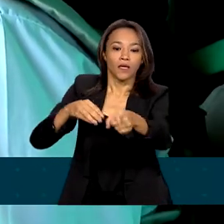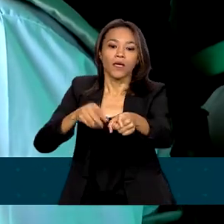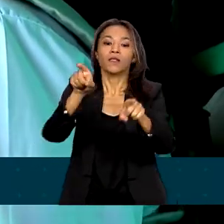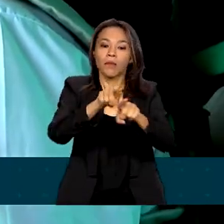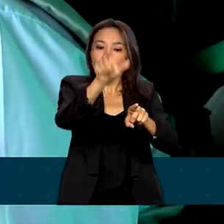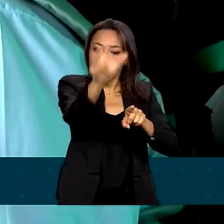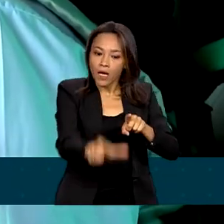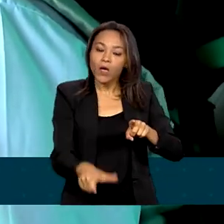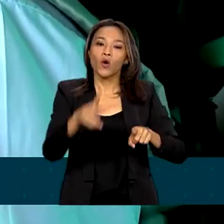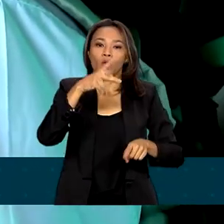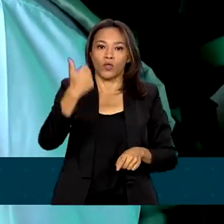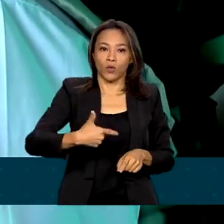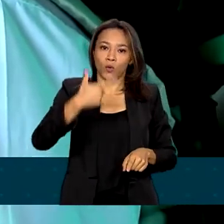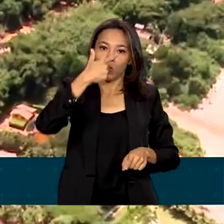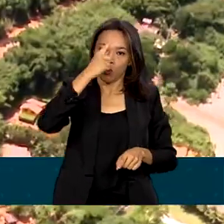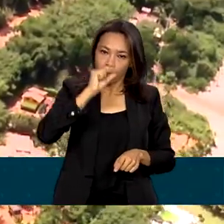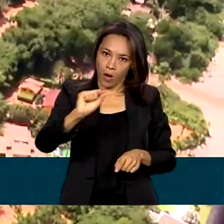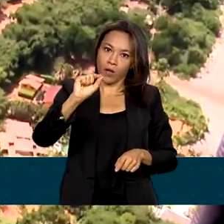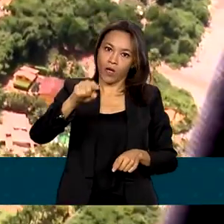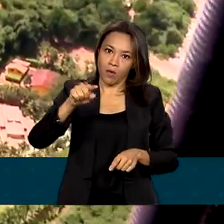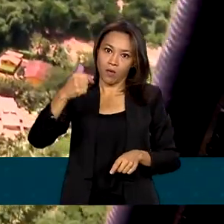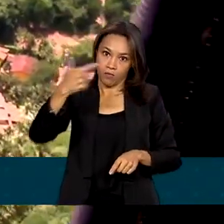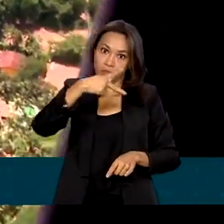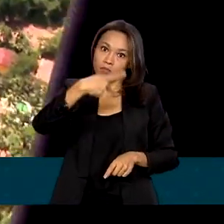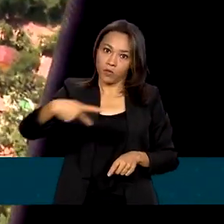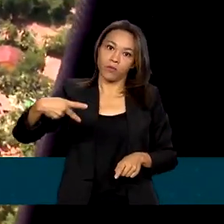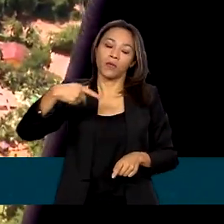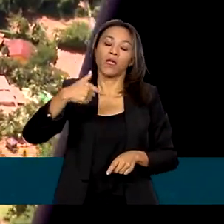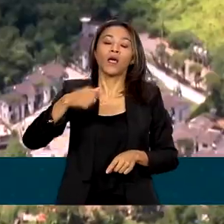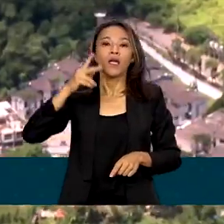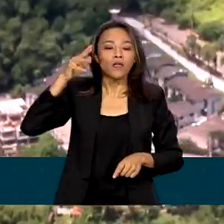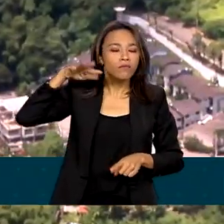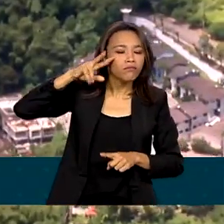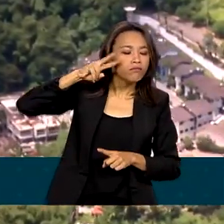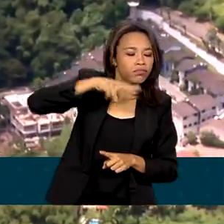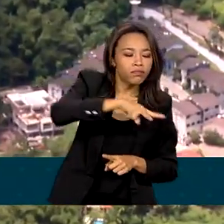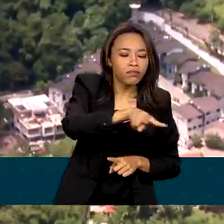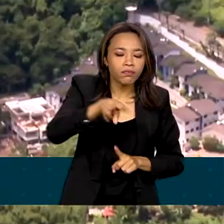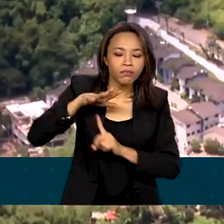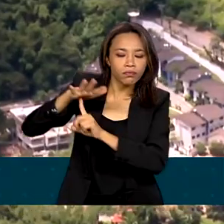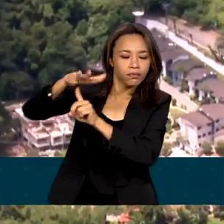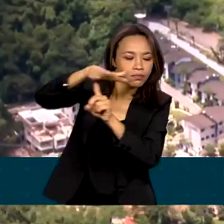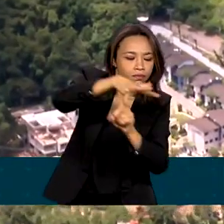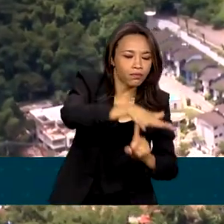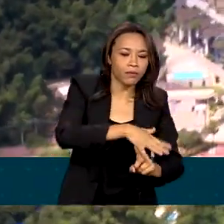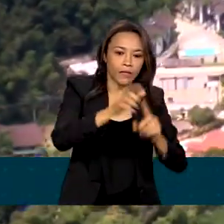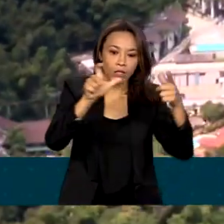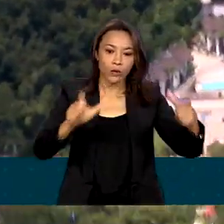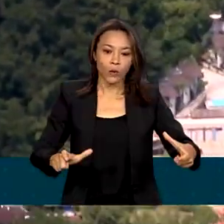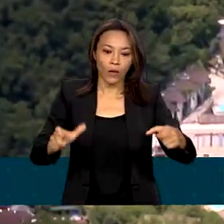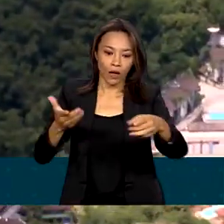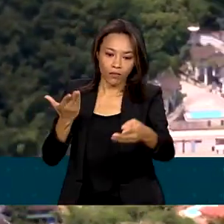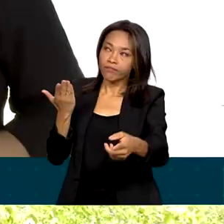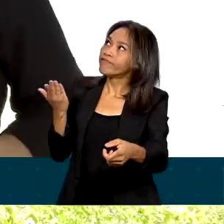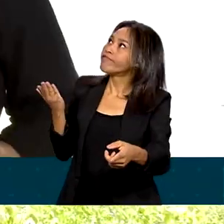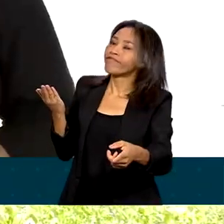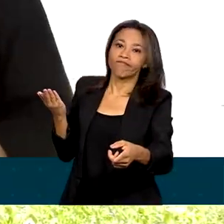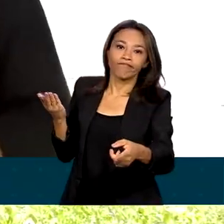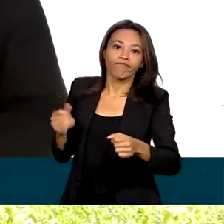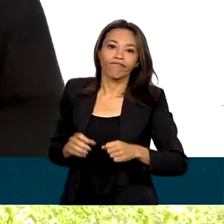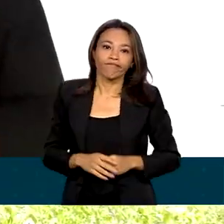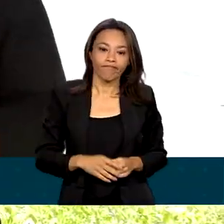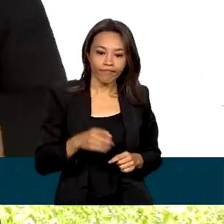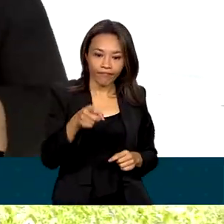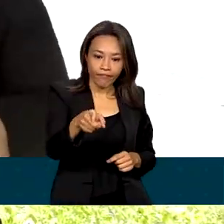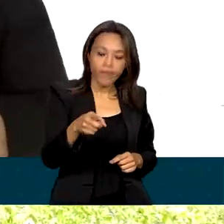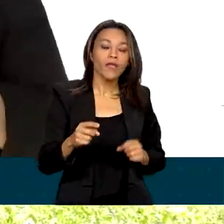sobrevoou as áreas de São Sebastião mais atingidas pelas chuvas a principal delas a Barra do Saí na Costa Azul São